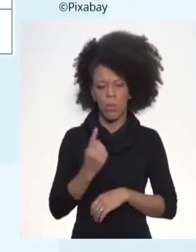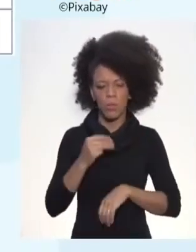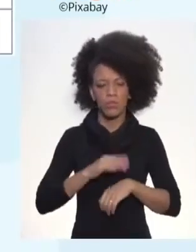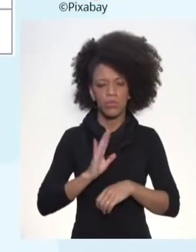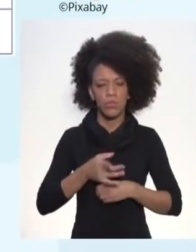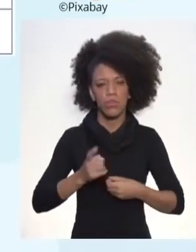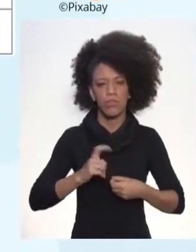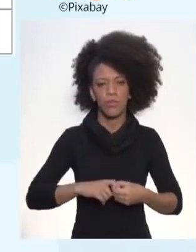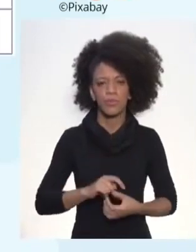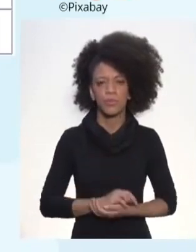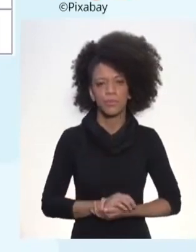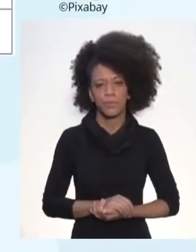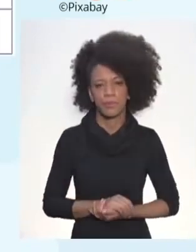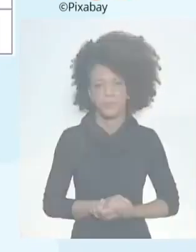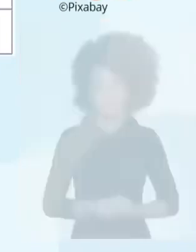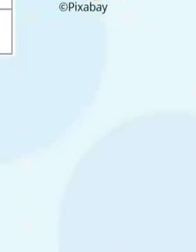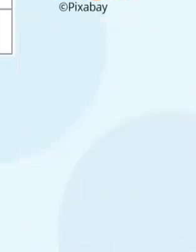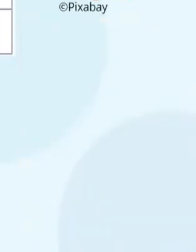retornamos. Bacana.